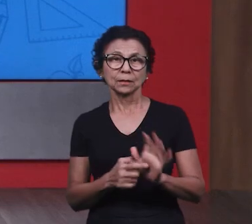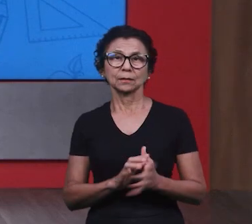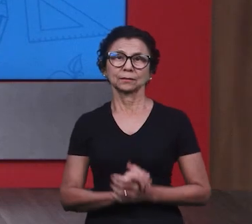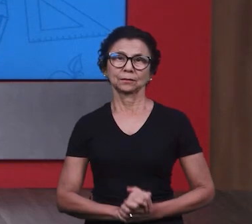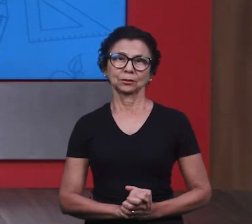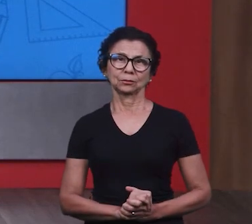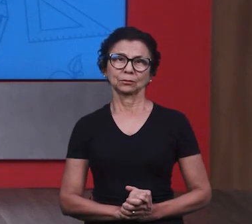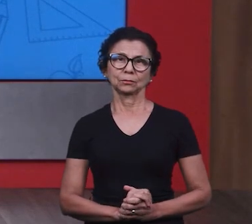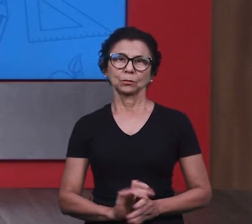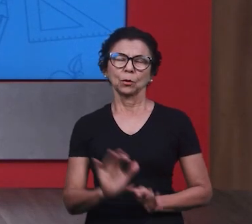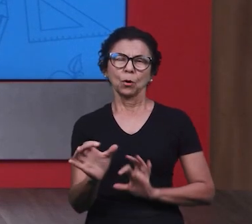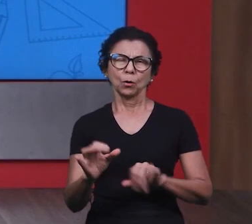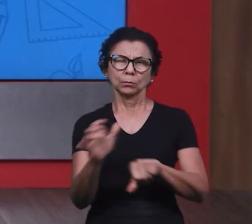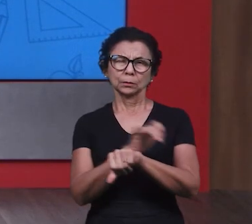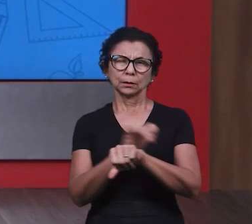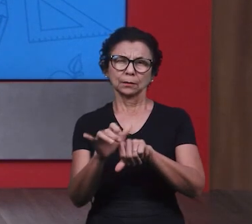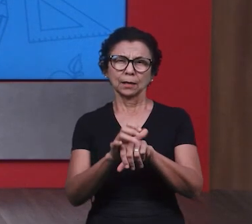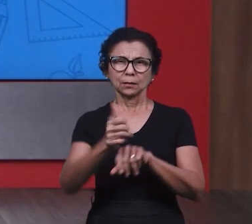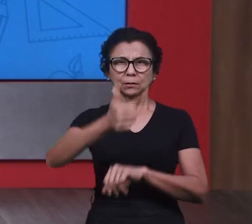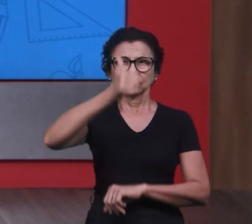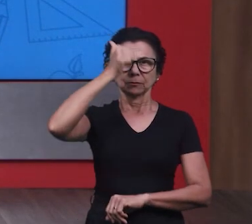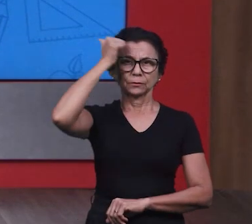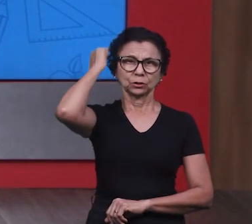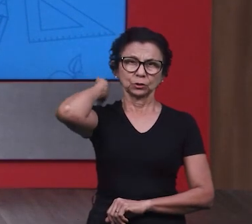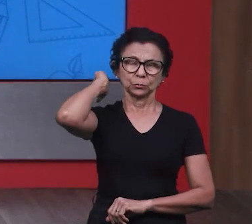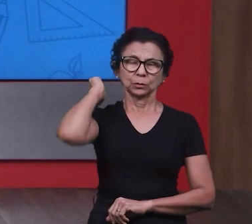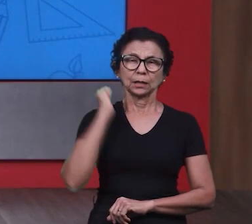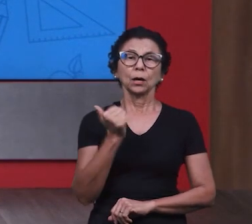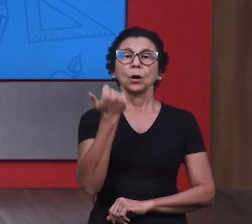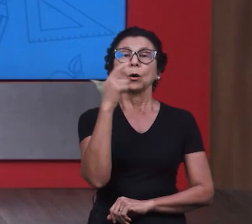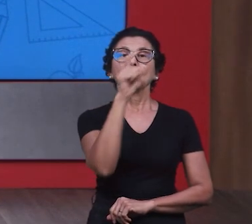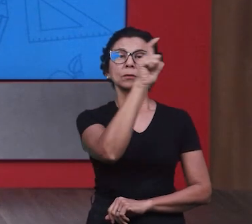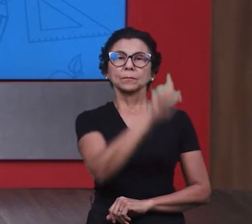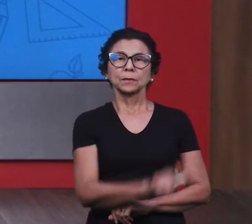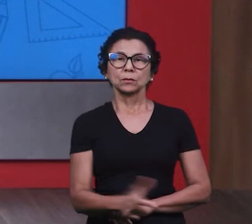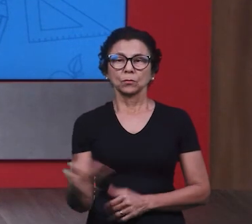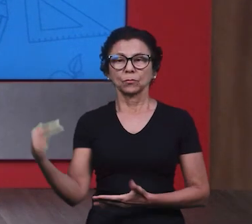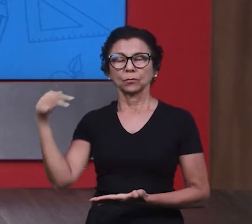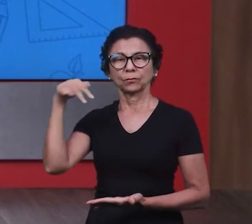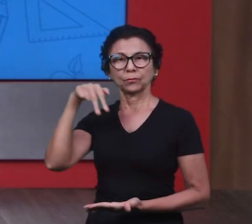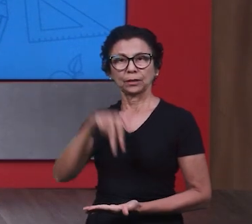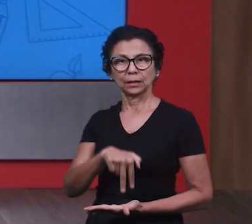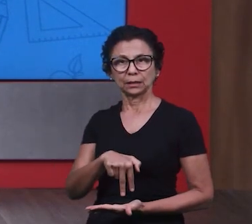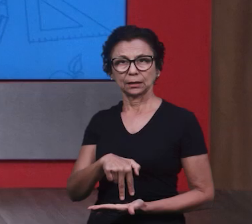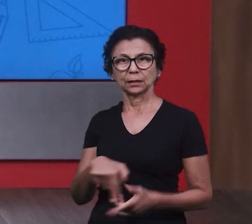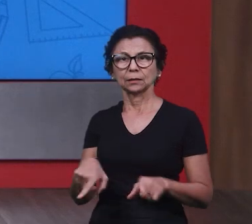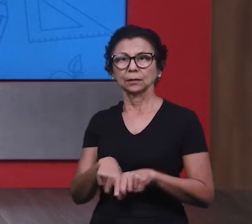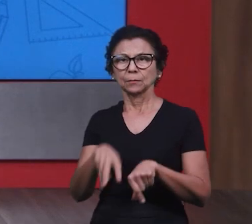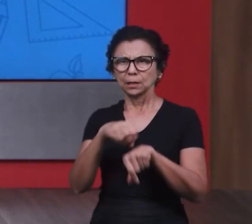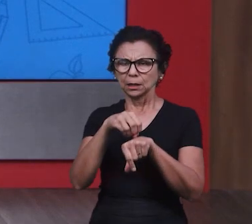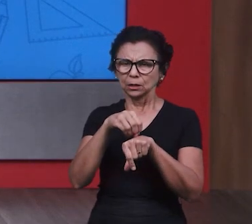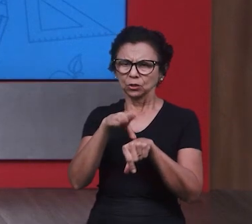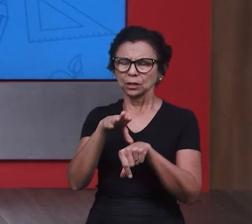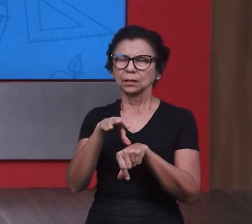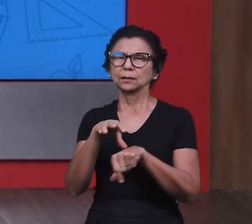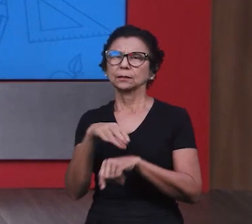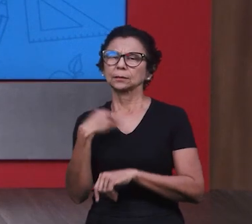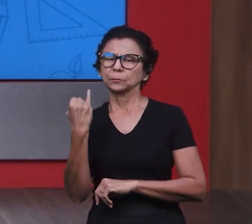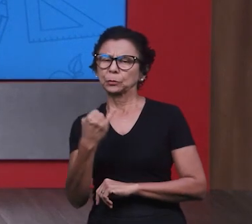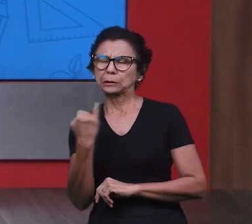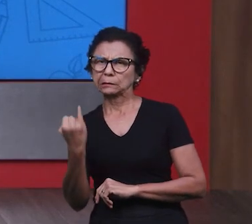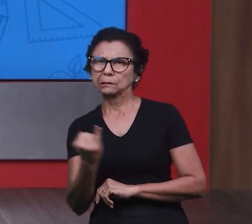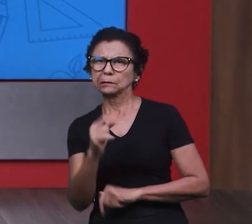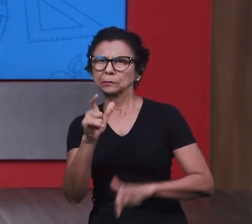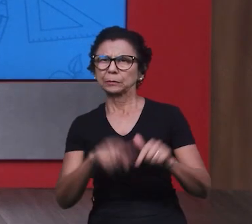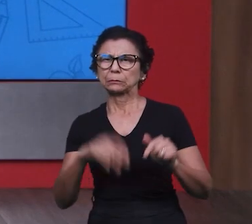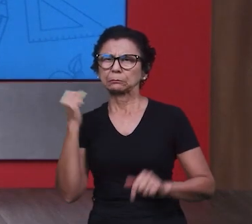vestibular tem que ser feito. Convidados vão aparecer para dar essas dicas importantes, pessoas que trabalham há muito